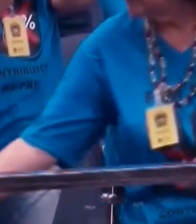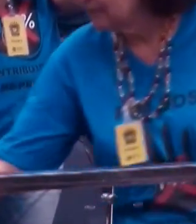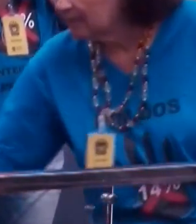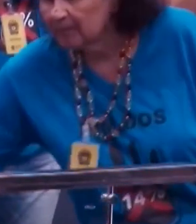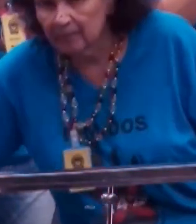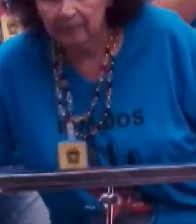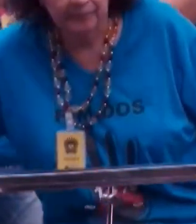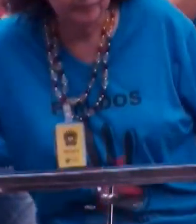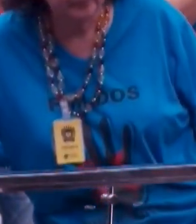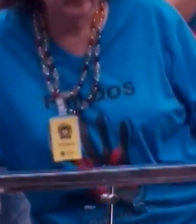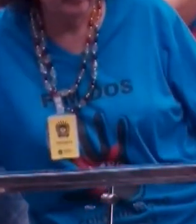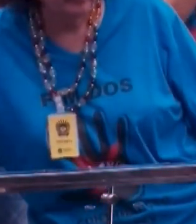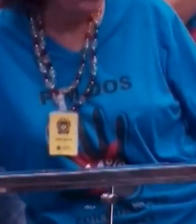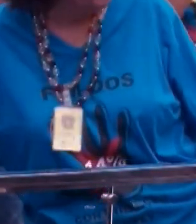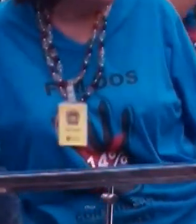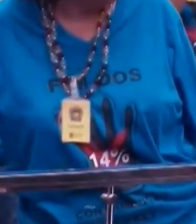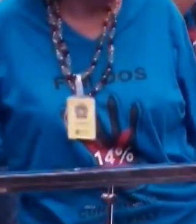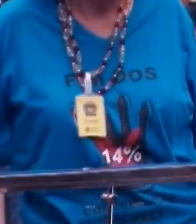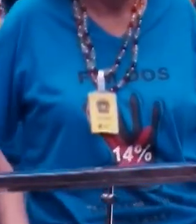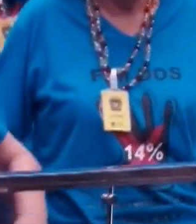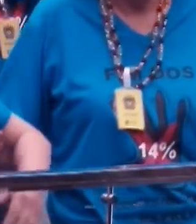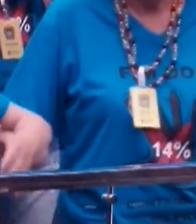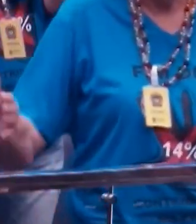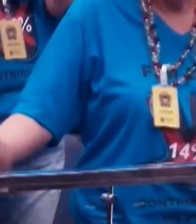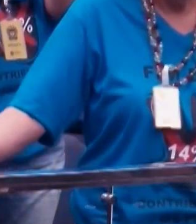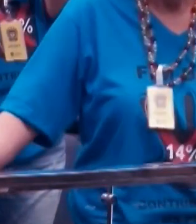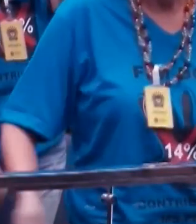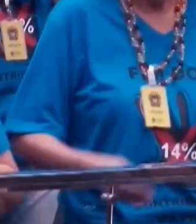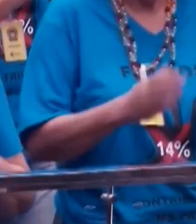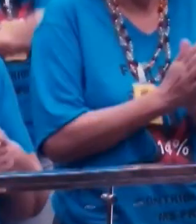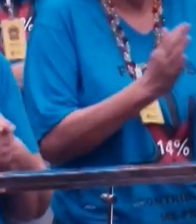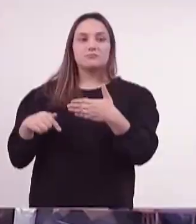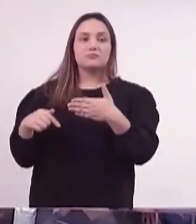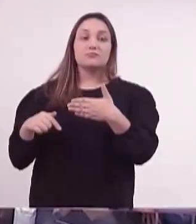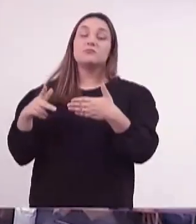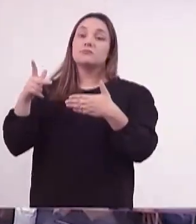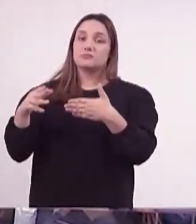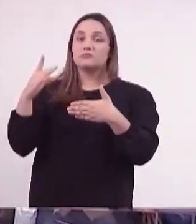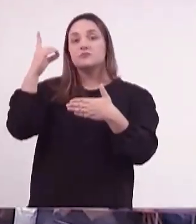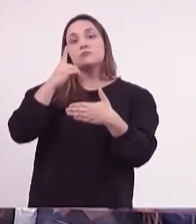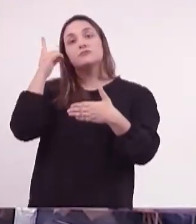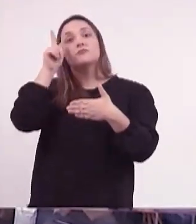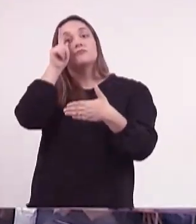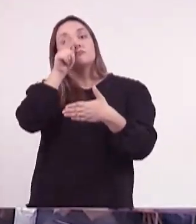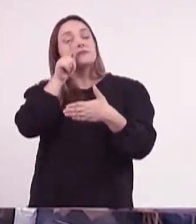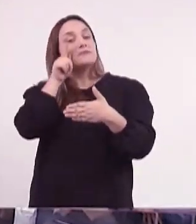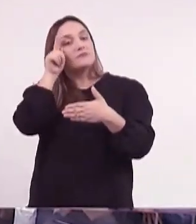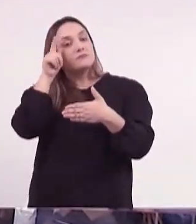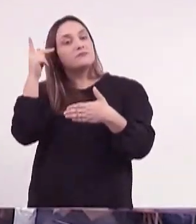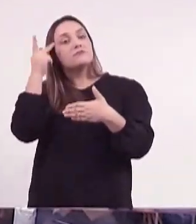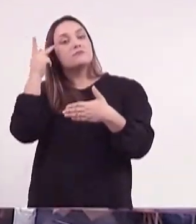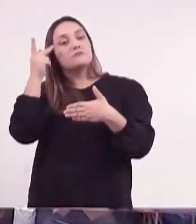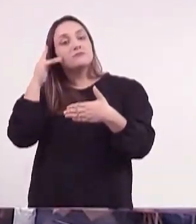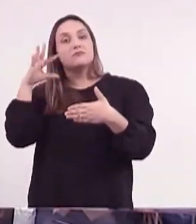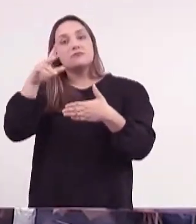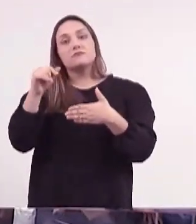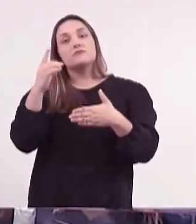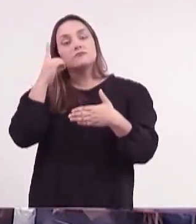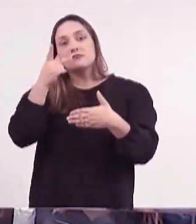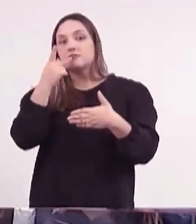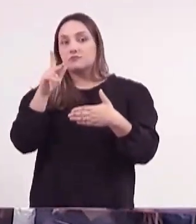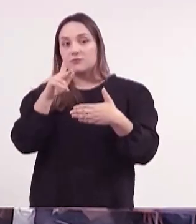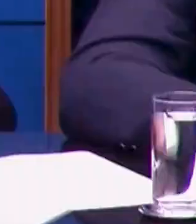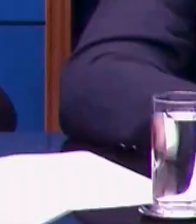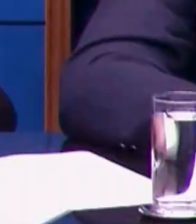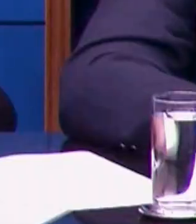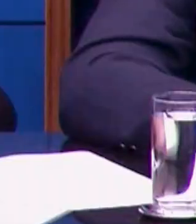ação de vocês contribuiu para que nós chegássemos até esse momento. Como disse a deputada Gleice, deputado Pedro Kemp, todos os deputados aqui, a luta